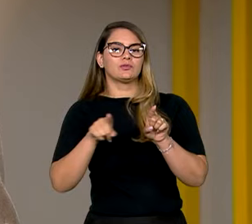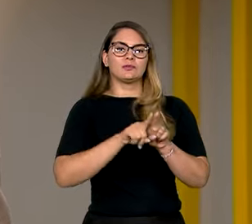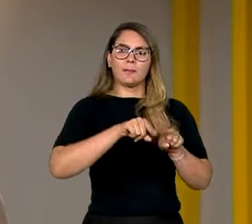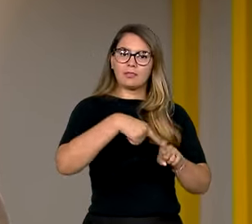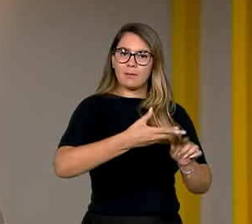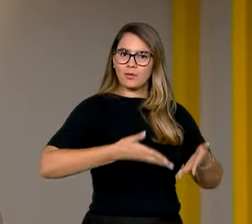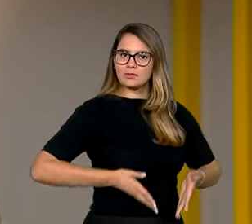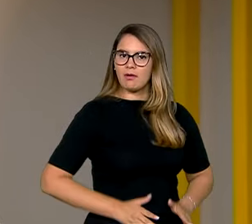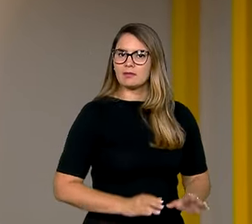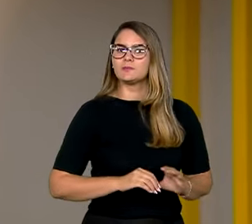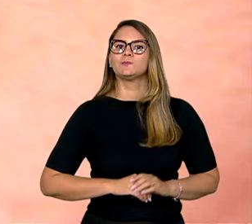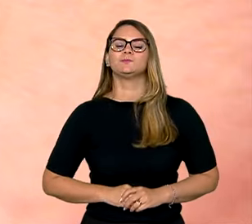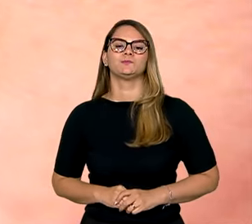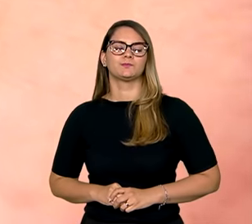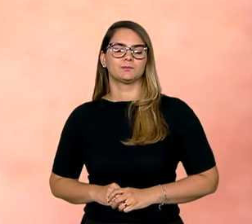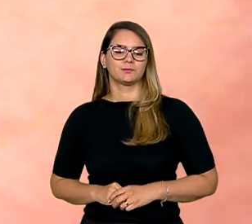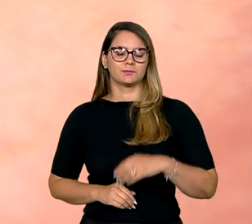e no pós-parto.